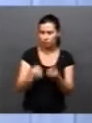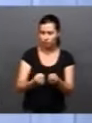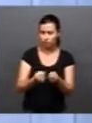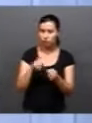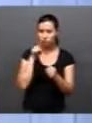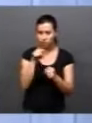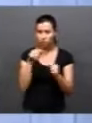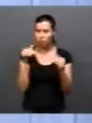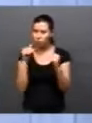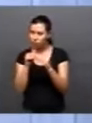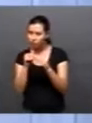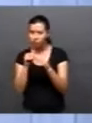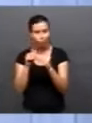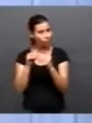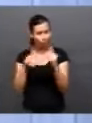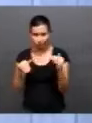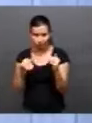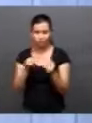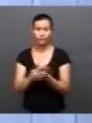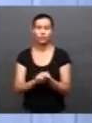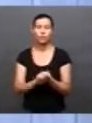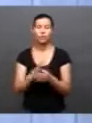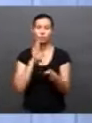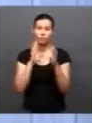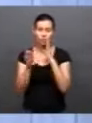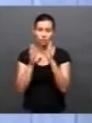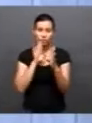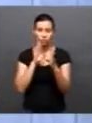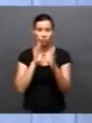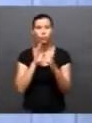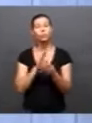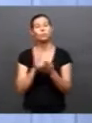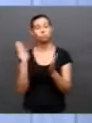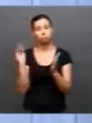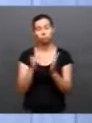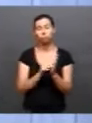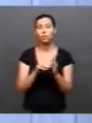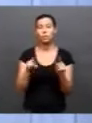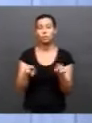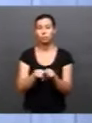pelo Facebook, TV Universitária de Uberlândia, e também